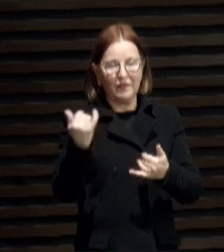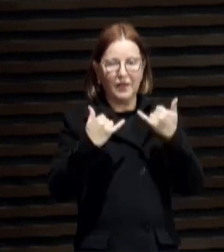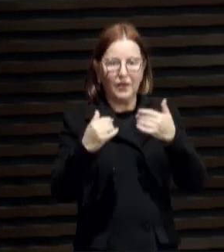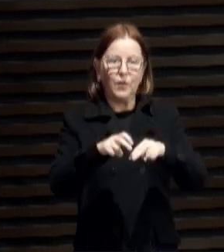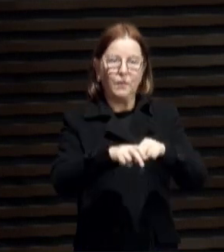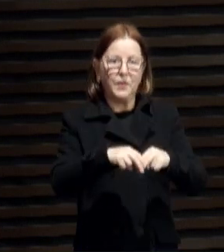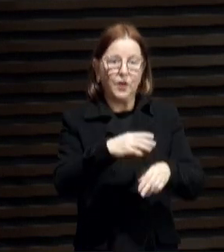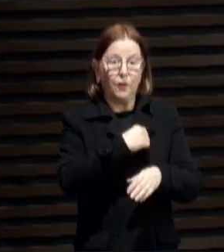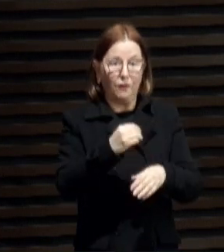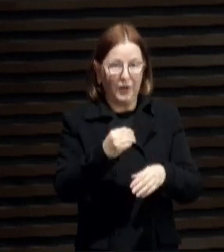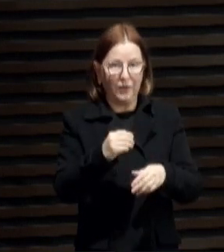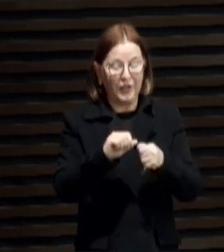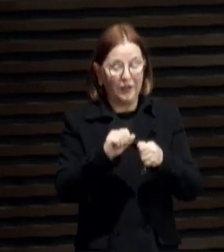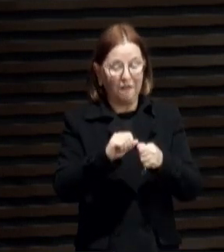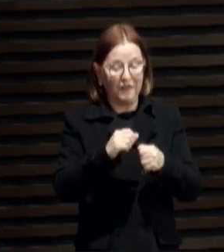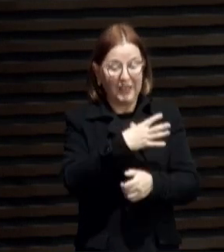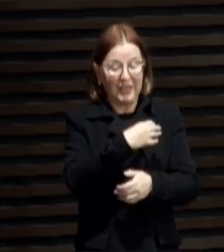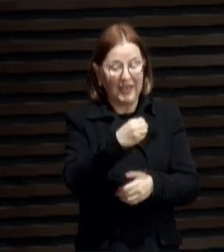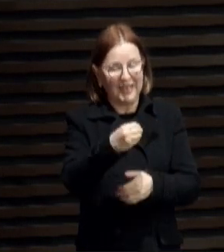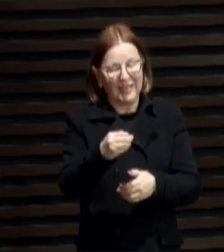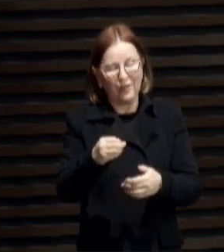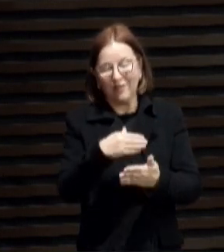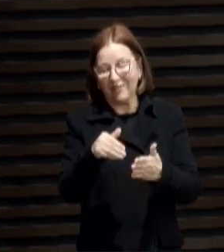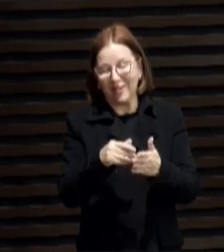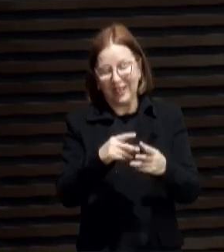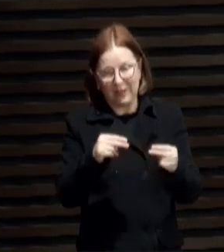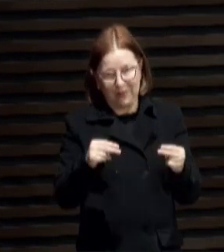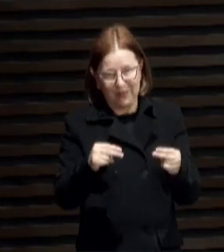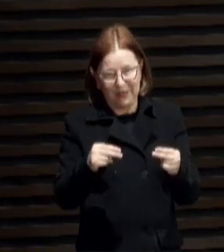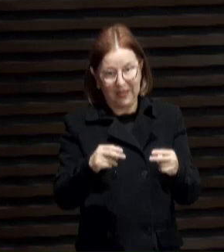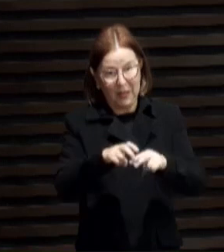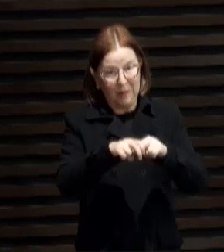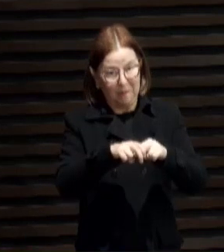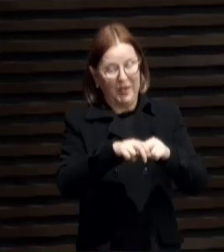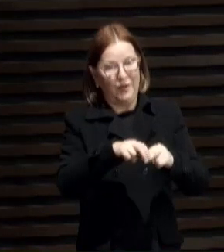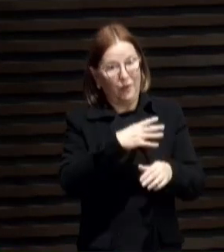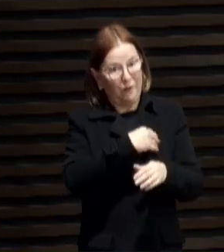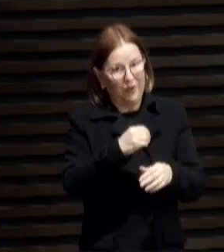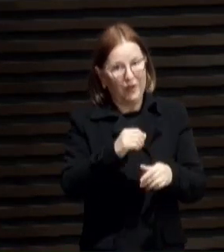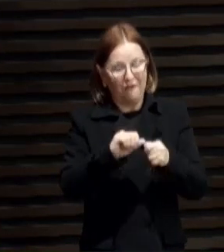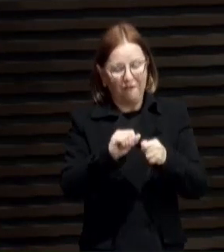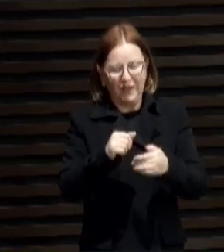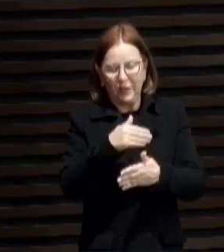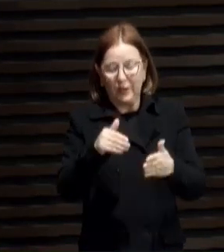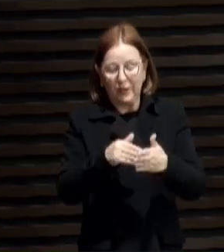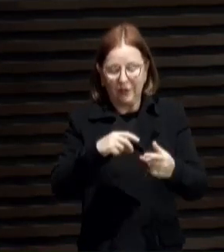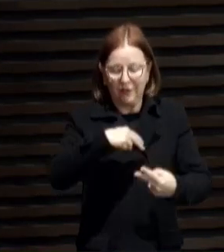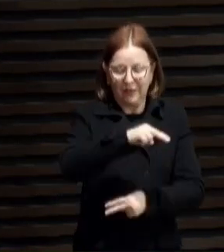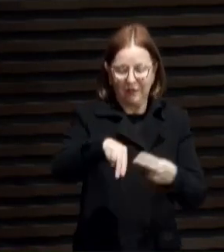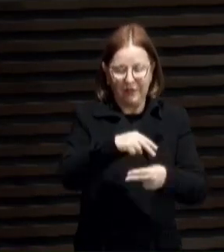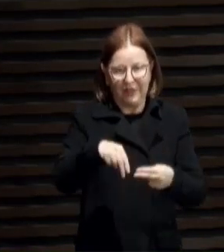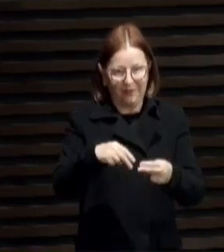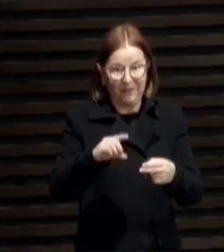todas as coisas, pelo qual também fez o universo. Ele, que é o resplendor da glória e a